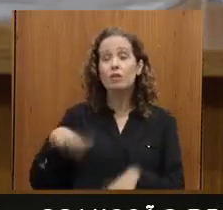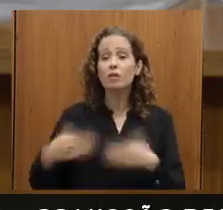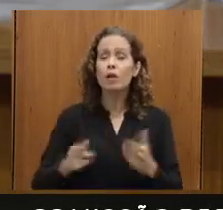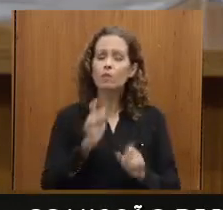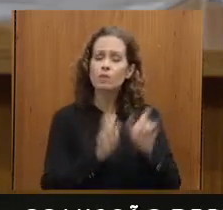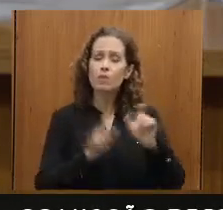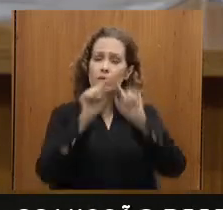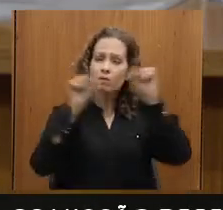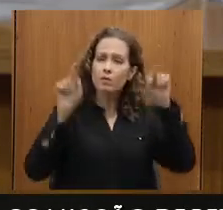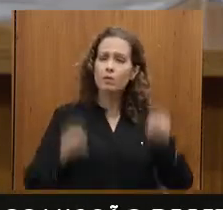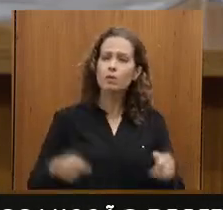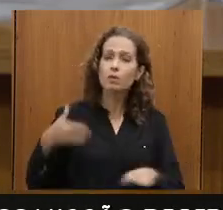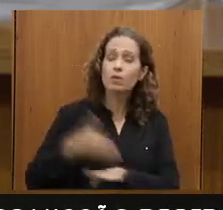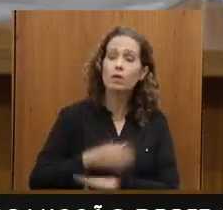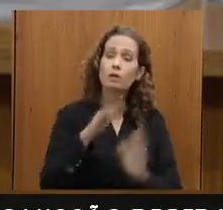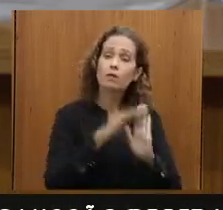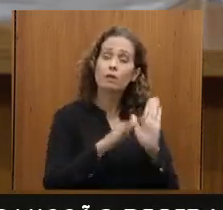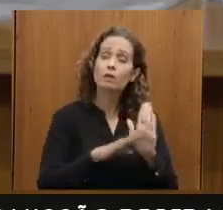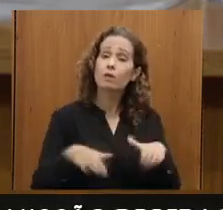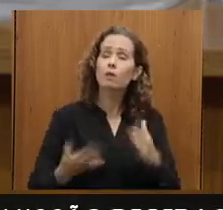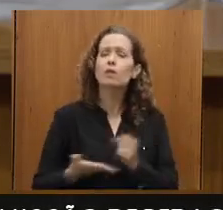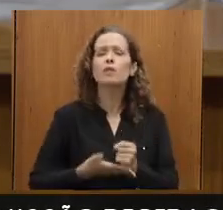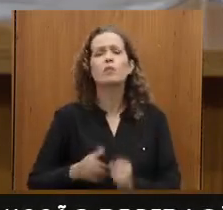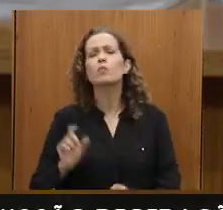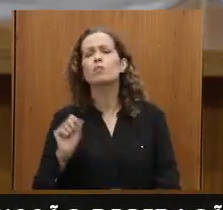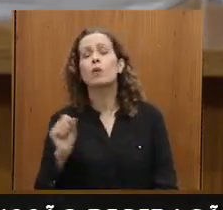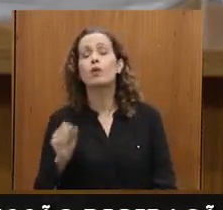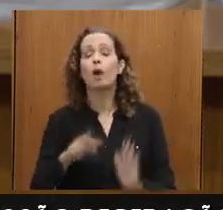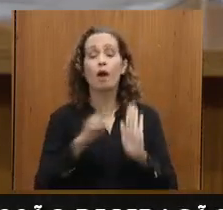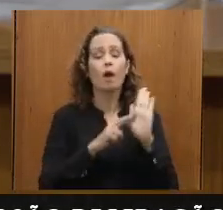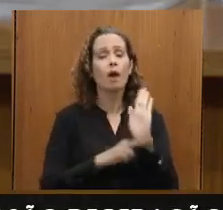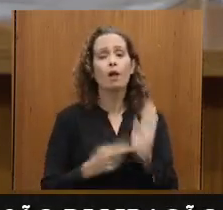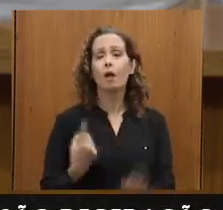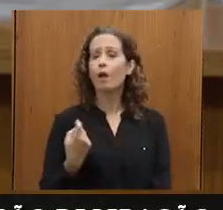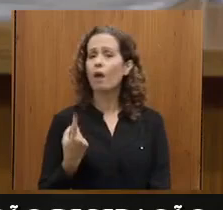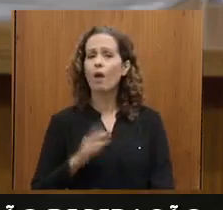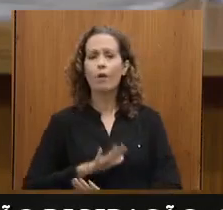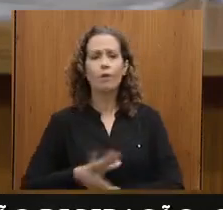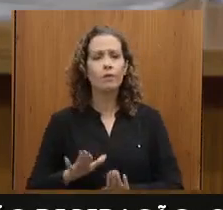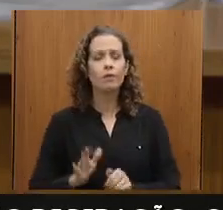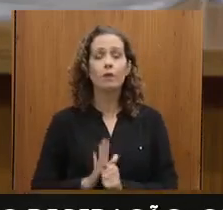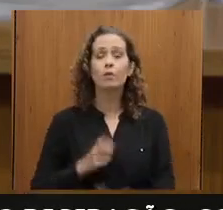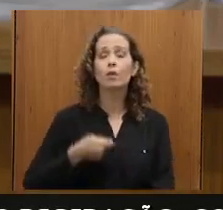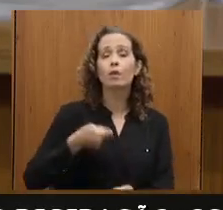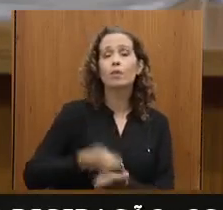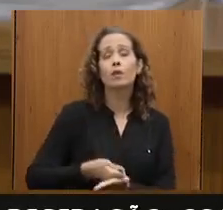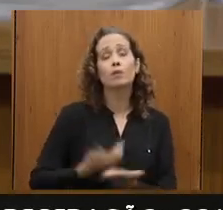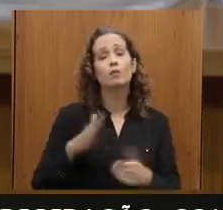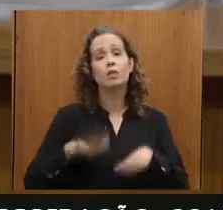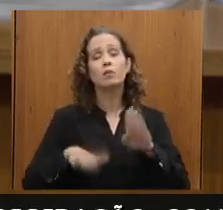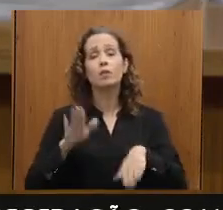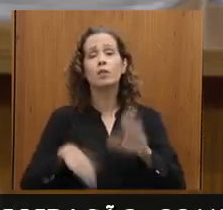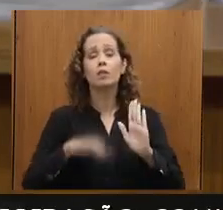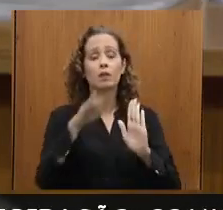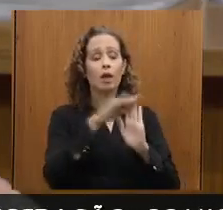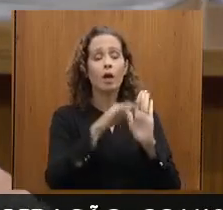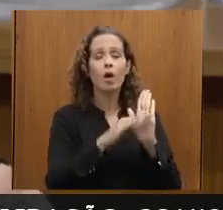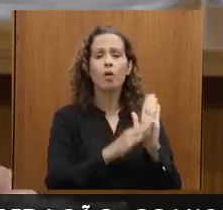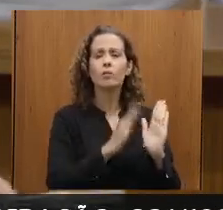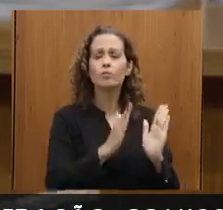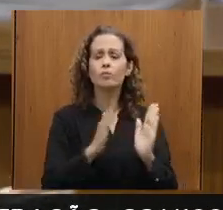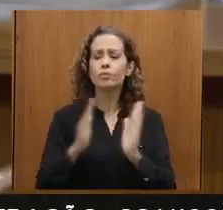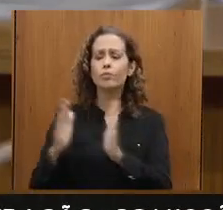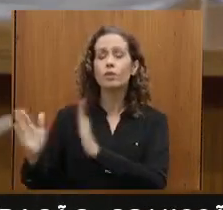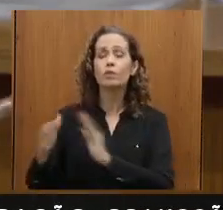lista. Então, basicamente, o que a gente tem? O critério é único e exclusivo de pagamento conforme a ordem cronológica de